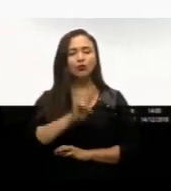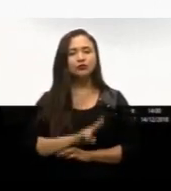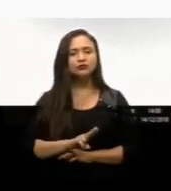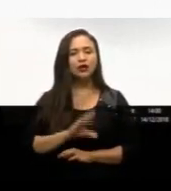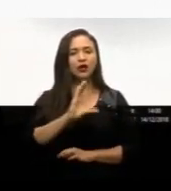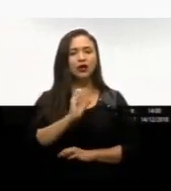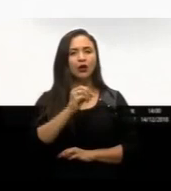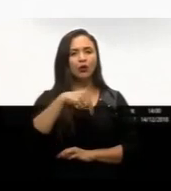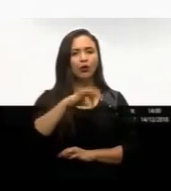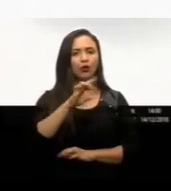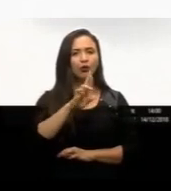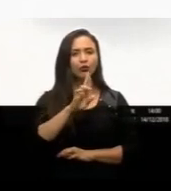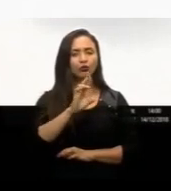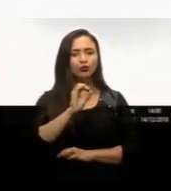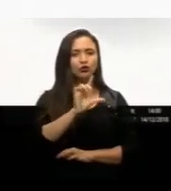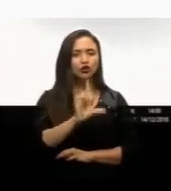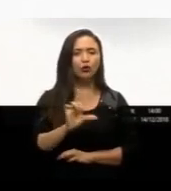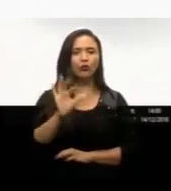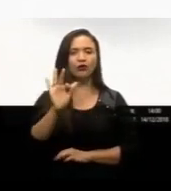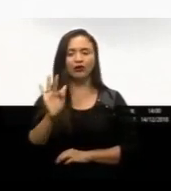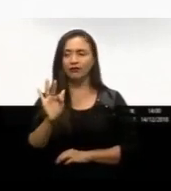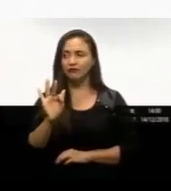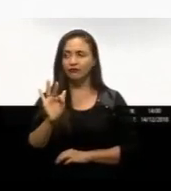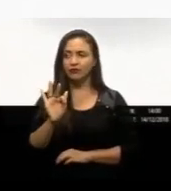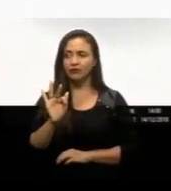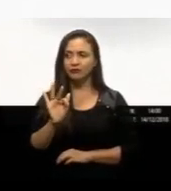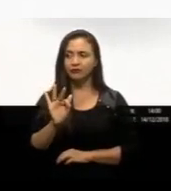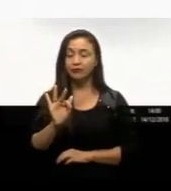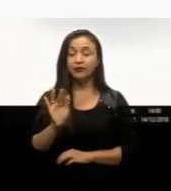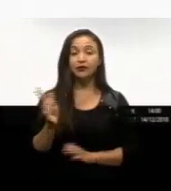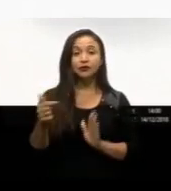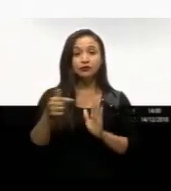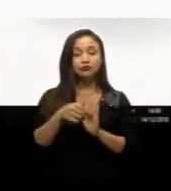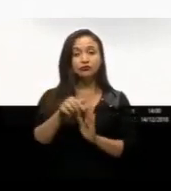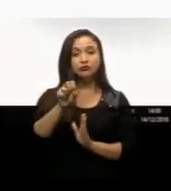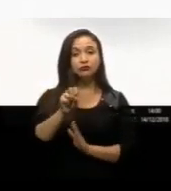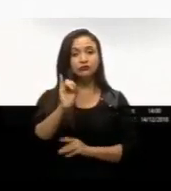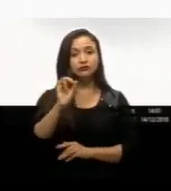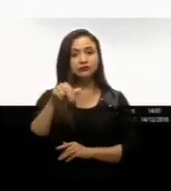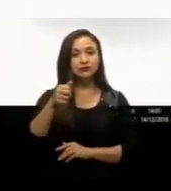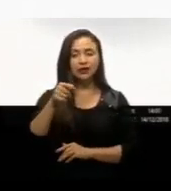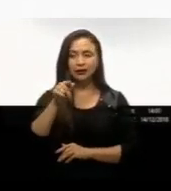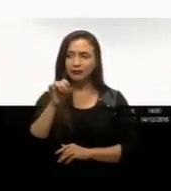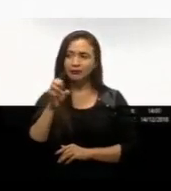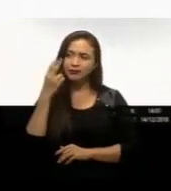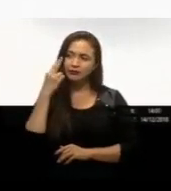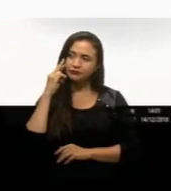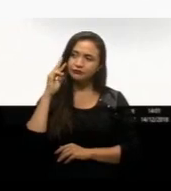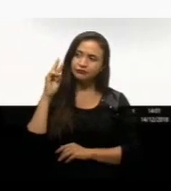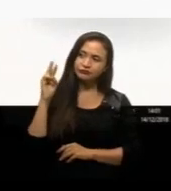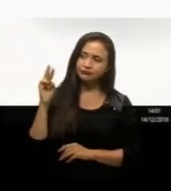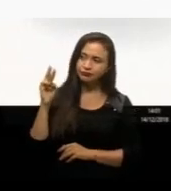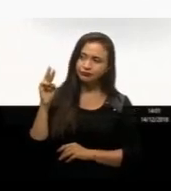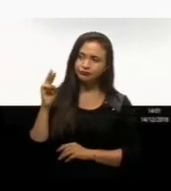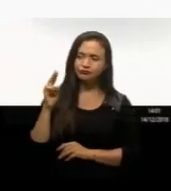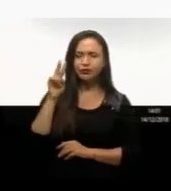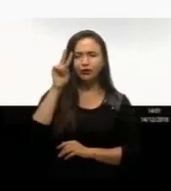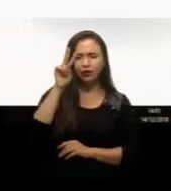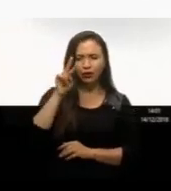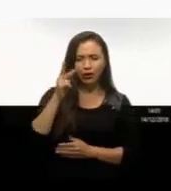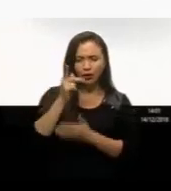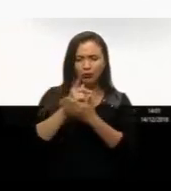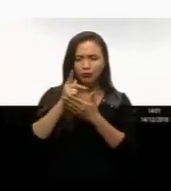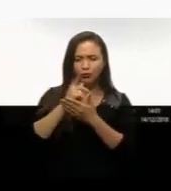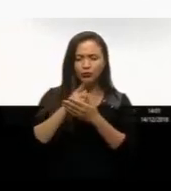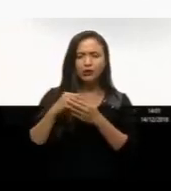digita Sinap. Digitou Sinap, a gente vai lá para o guia S. E nesse guia S a gente vai achar o estado onde a